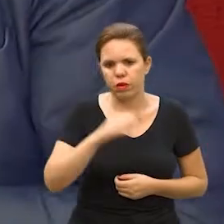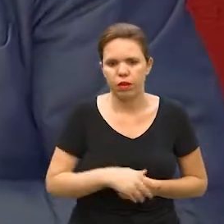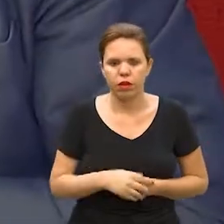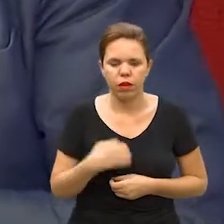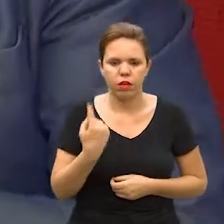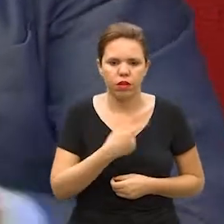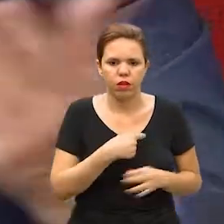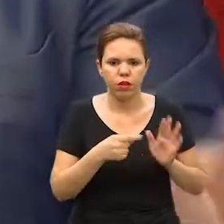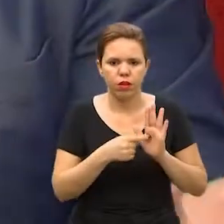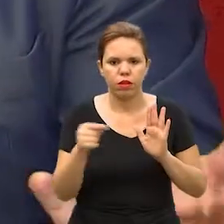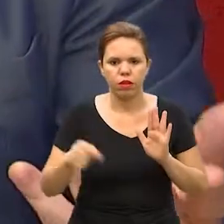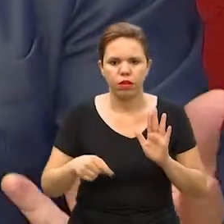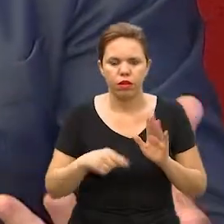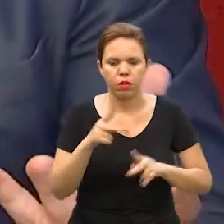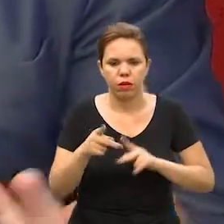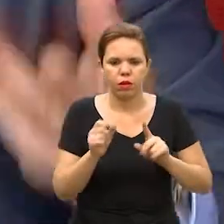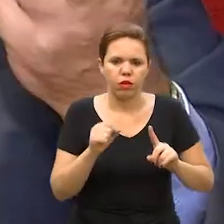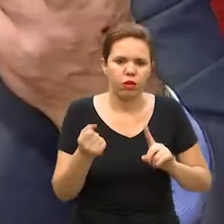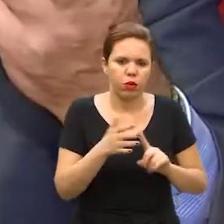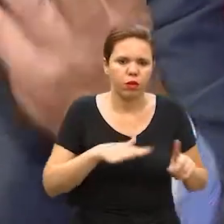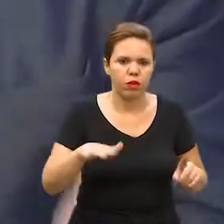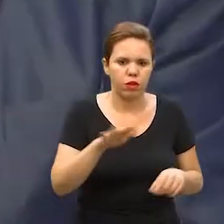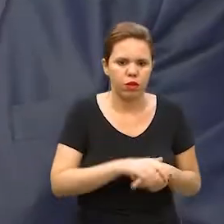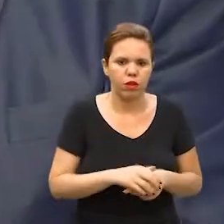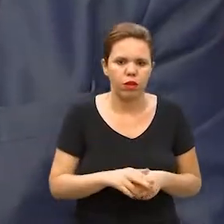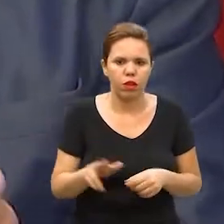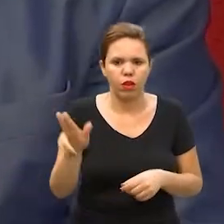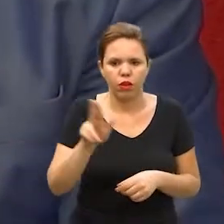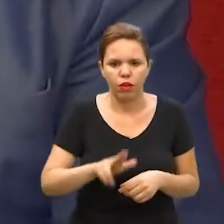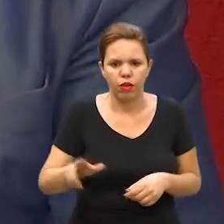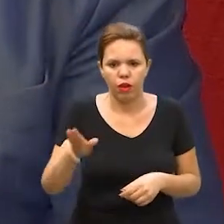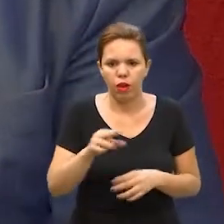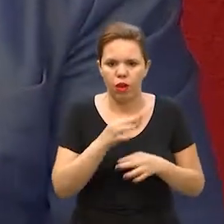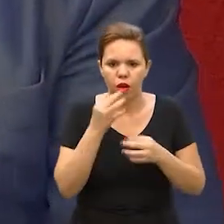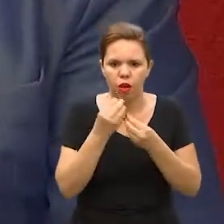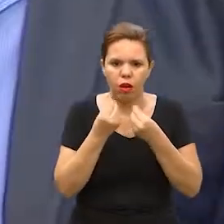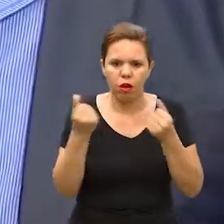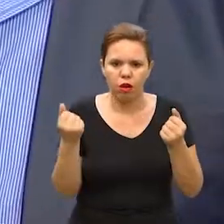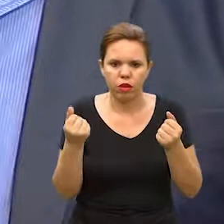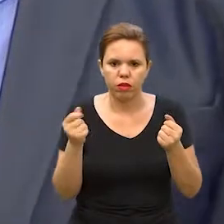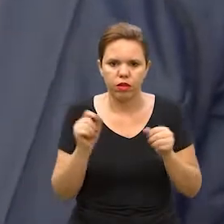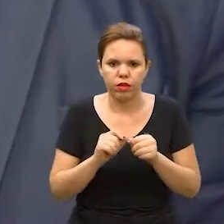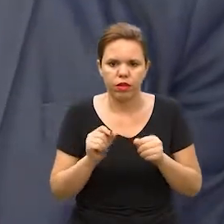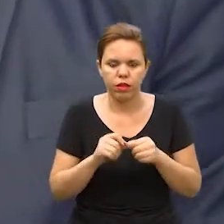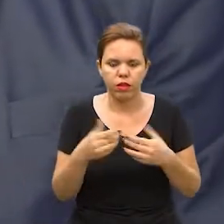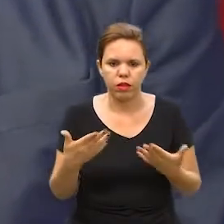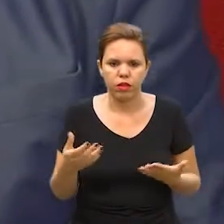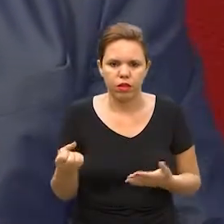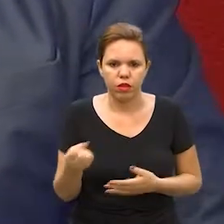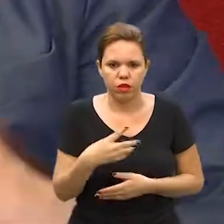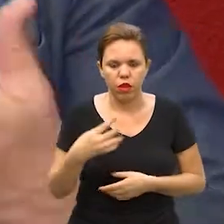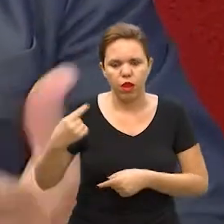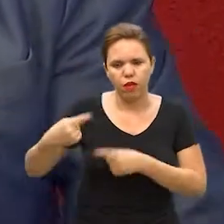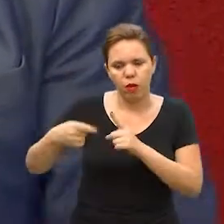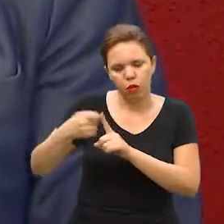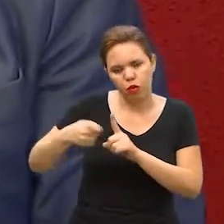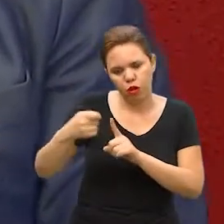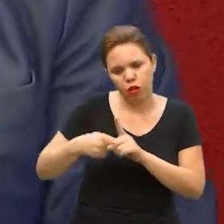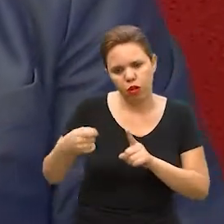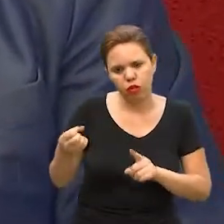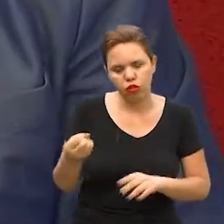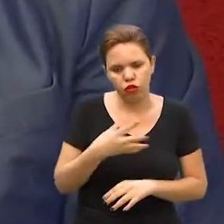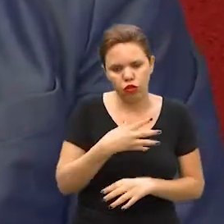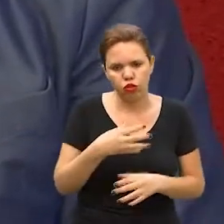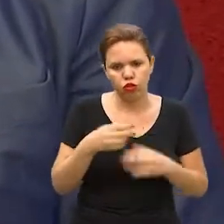que a gente mostre para a sociedade que a universidade de boa qualidade deve fazer. E agora, com a nossa nova política de inovação, que nós estamos trabalhando